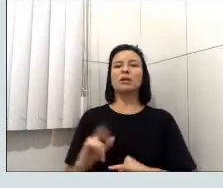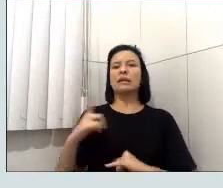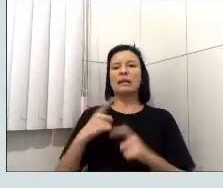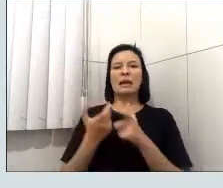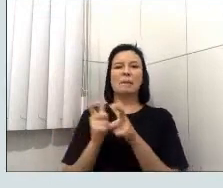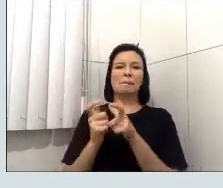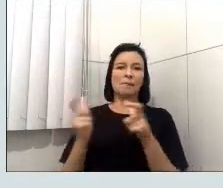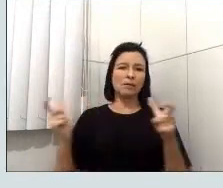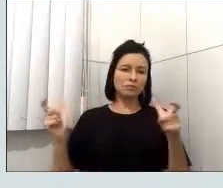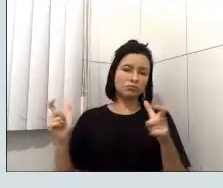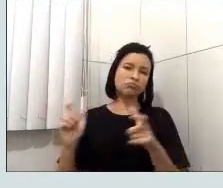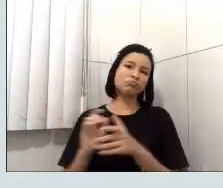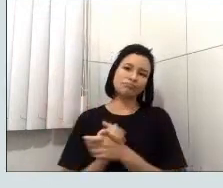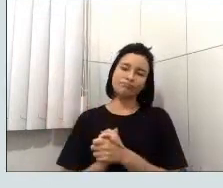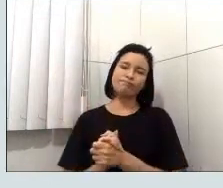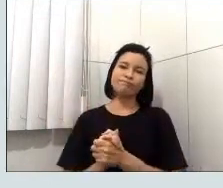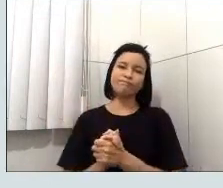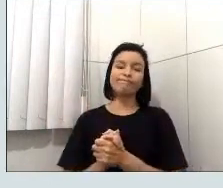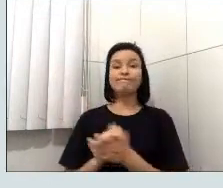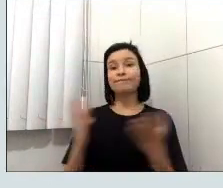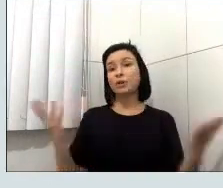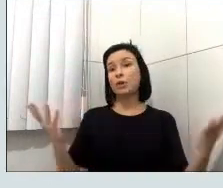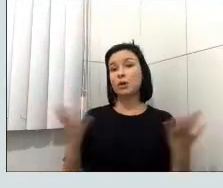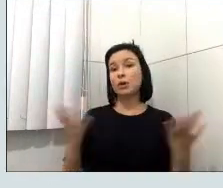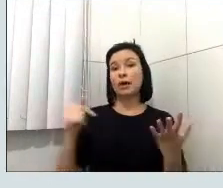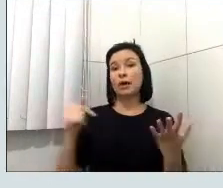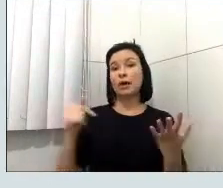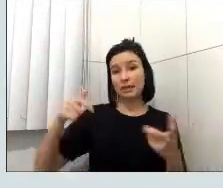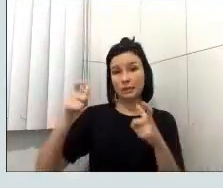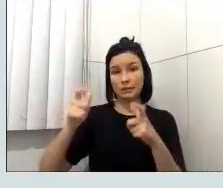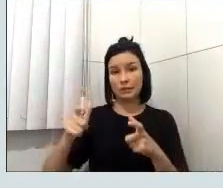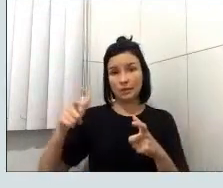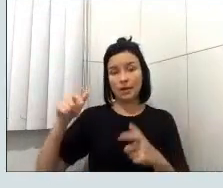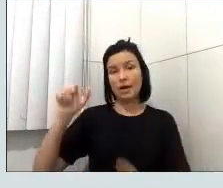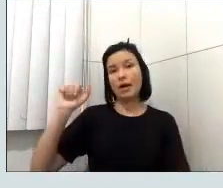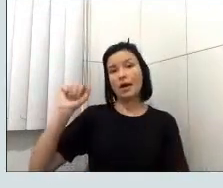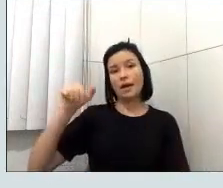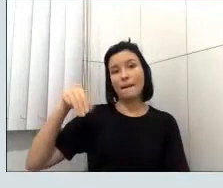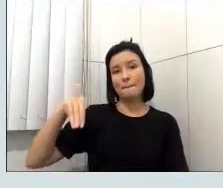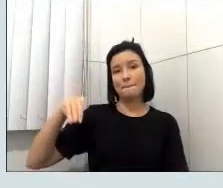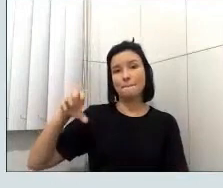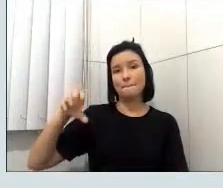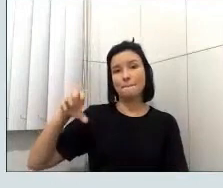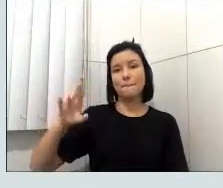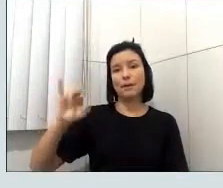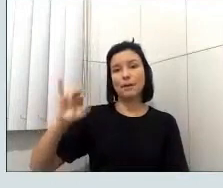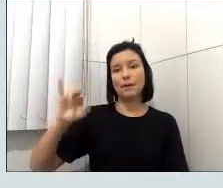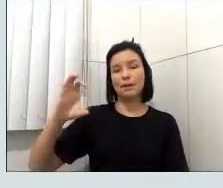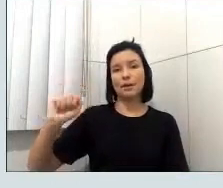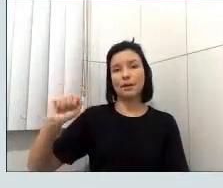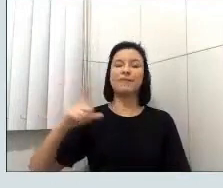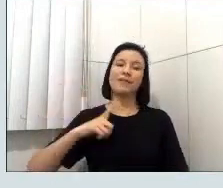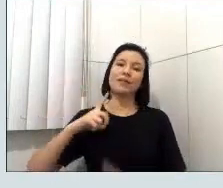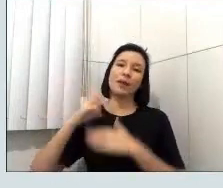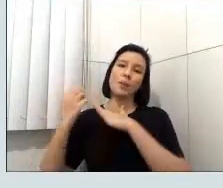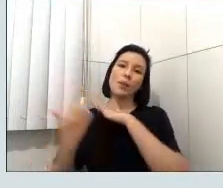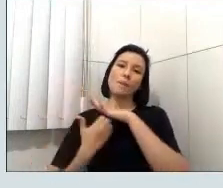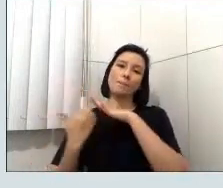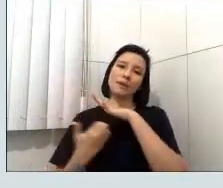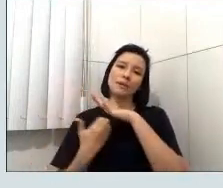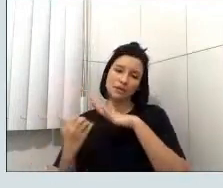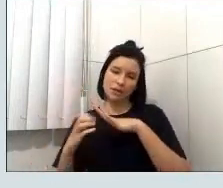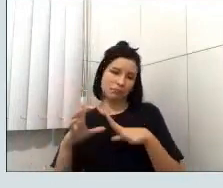maioria. Aqui na América, a gente vai ter uma chamada empresa colonial. E